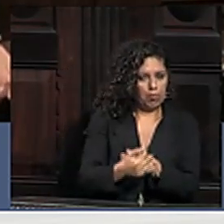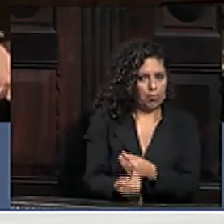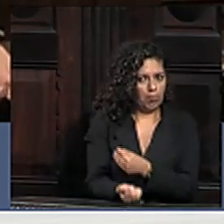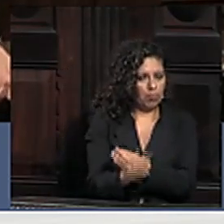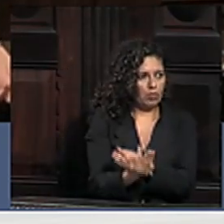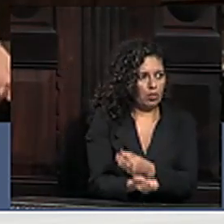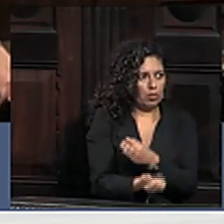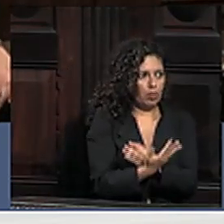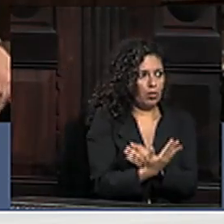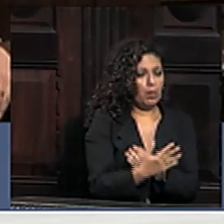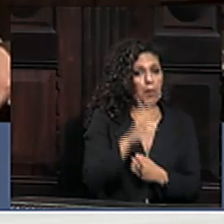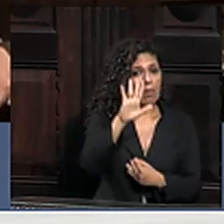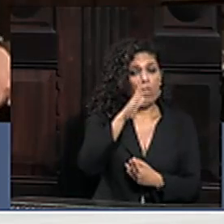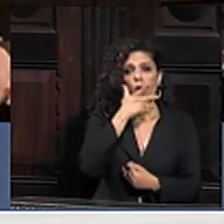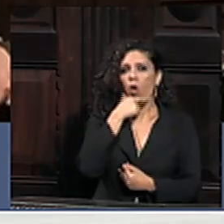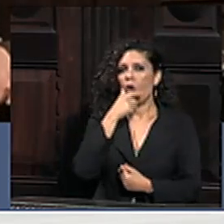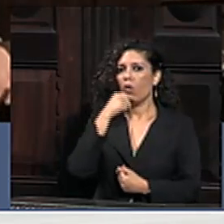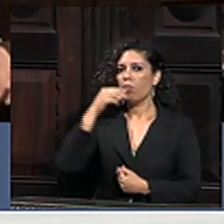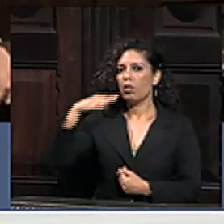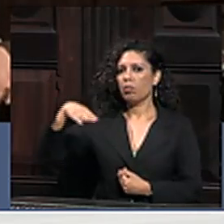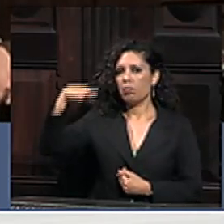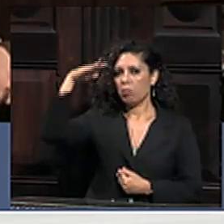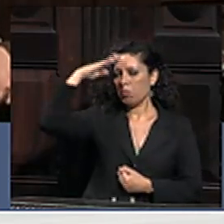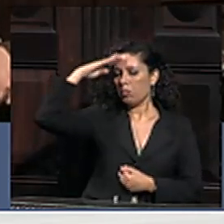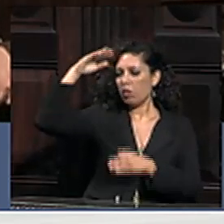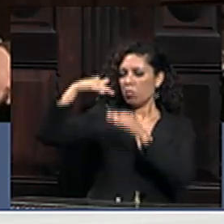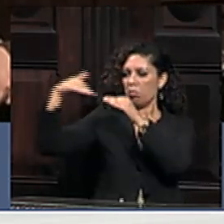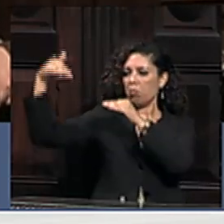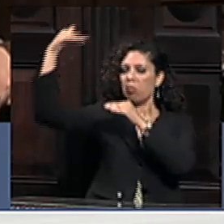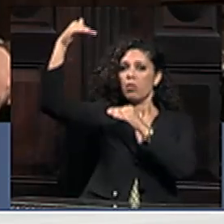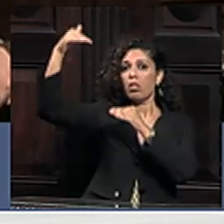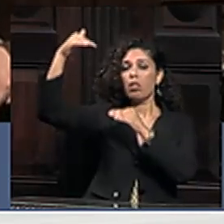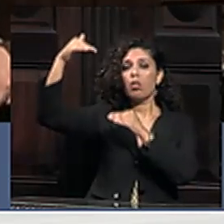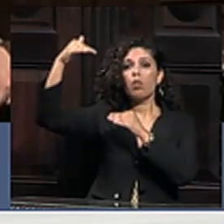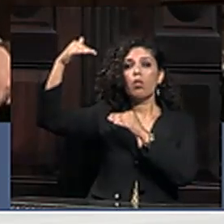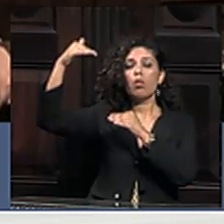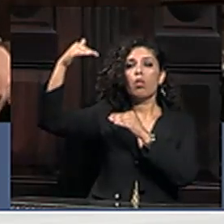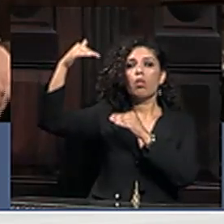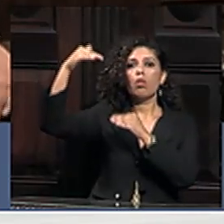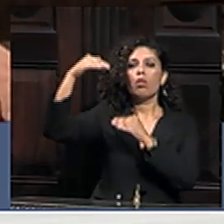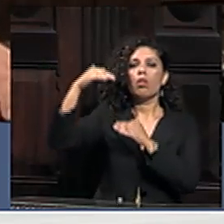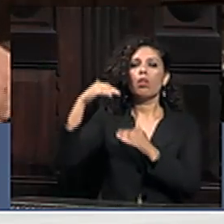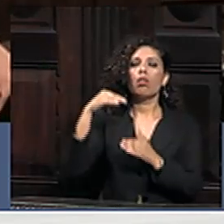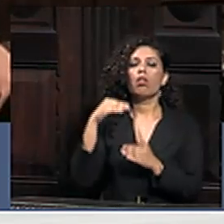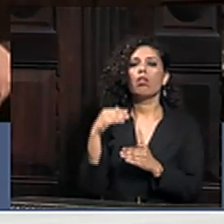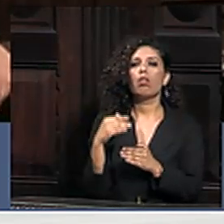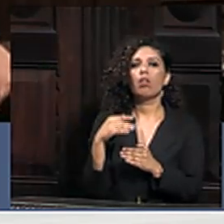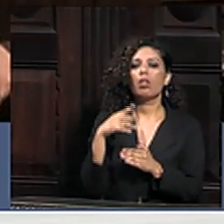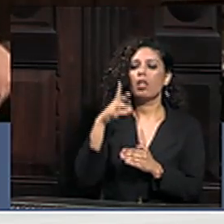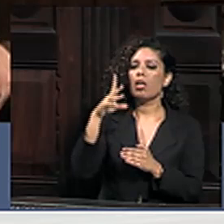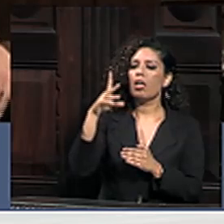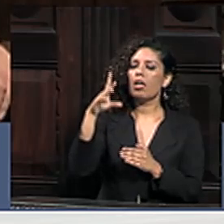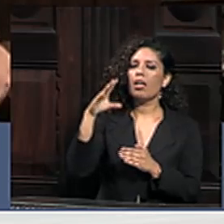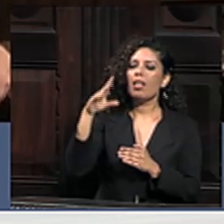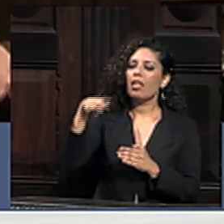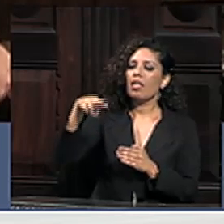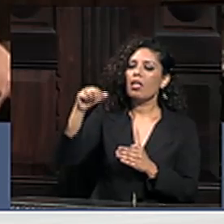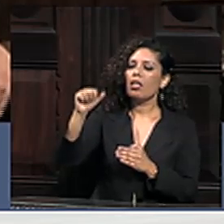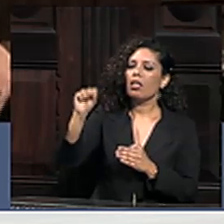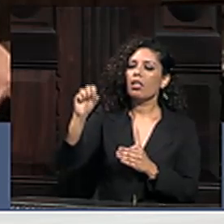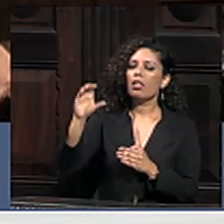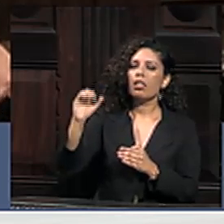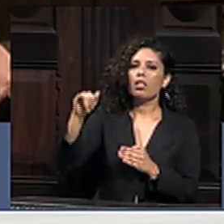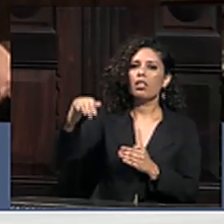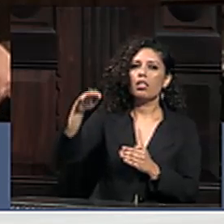e o capitão Nascimento dá ordem para o atirador de elite,